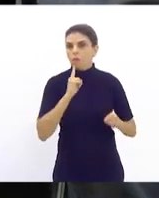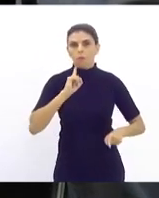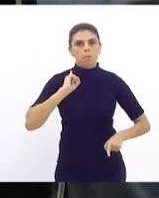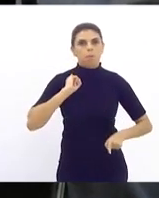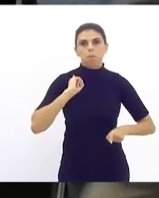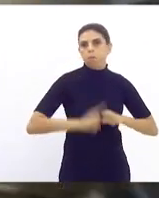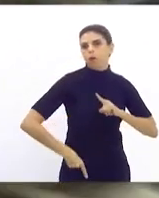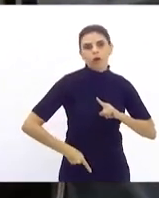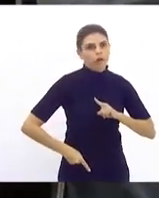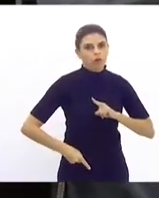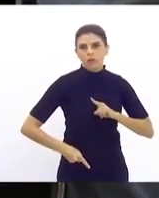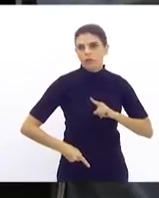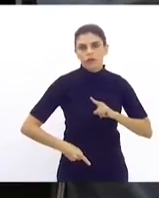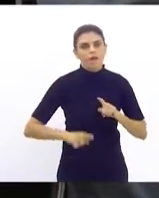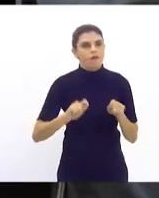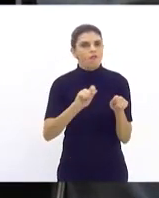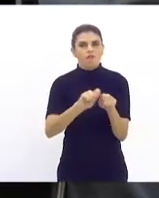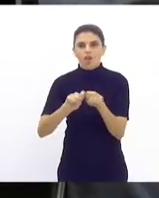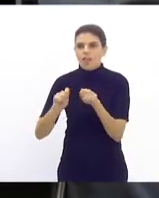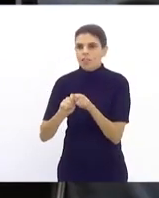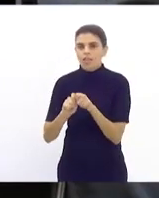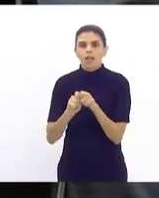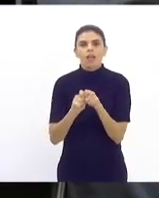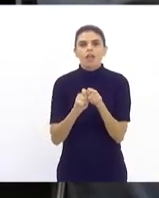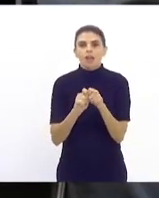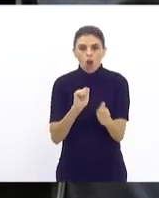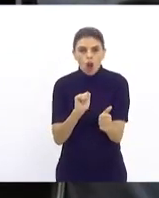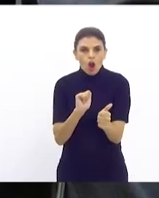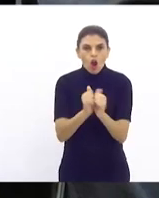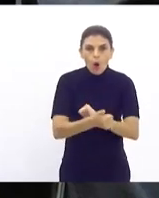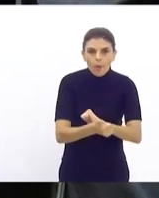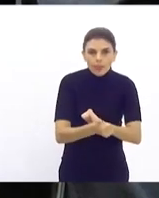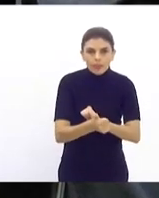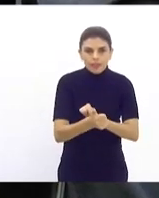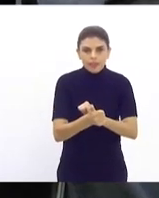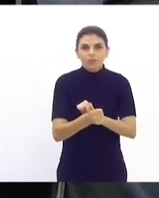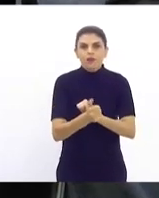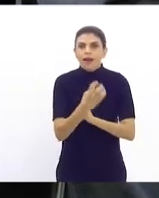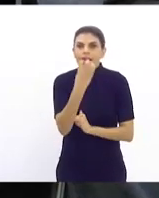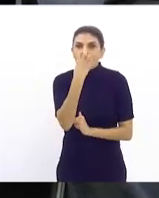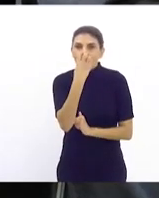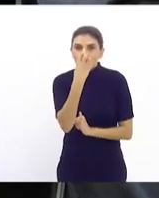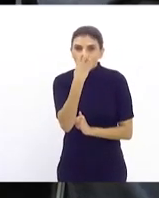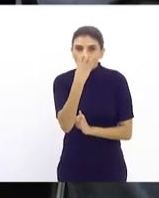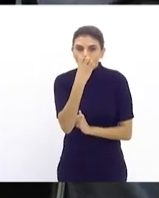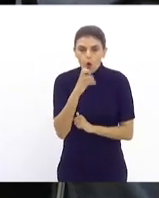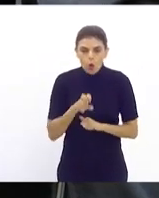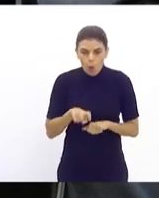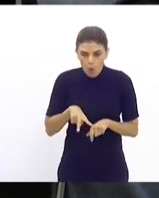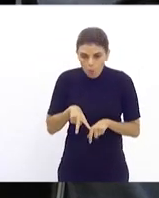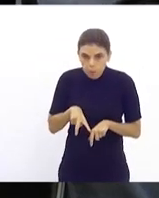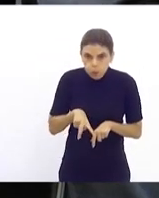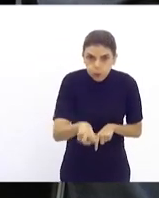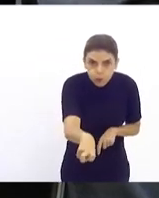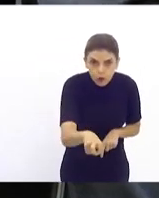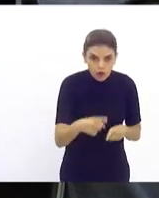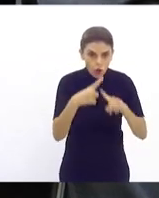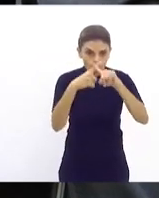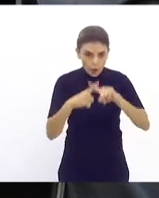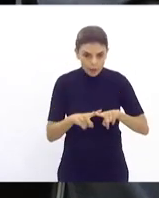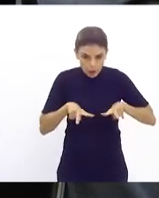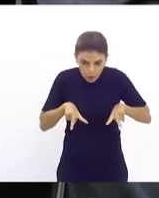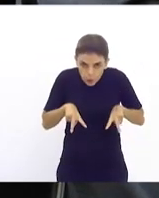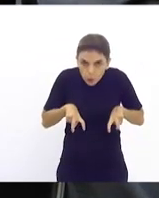proíbe a realização de corridas competitivas com cães ou atividades similares